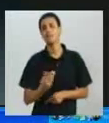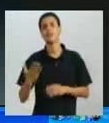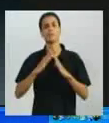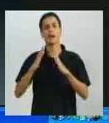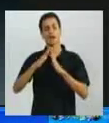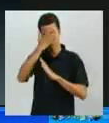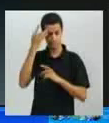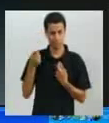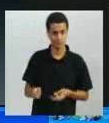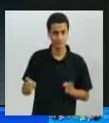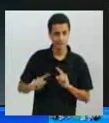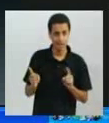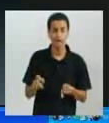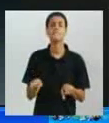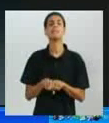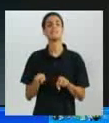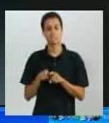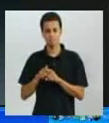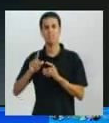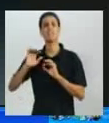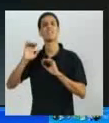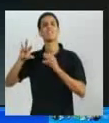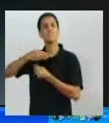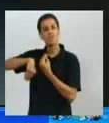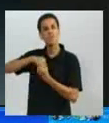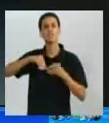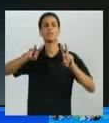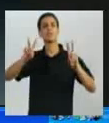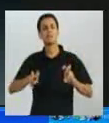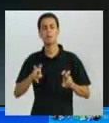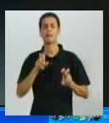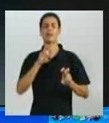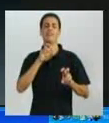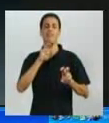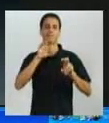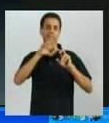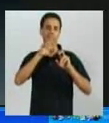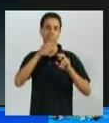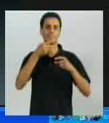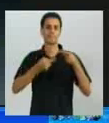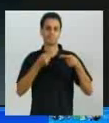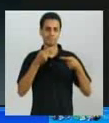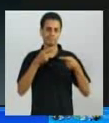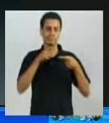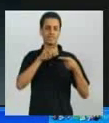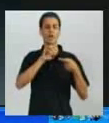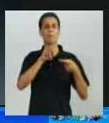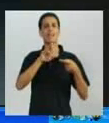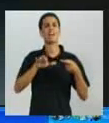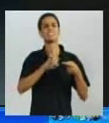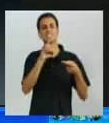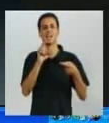quem não precisava, operação Tapete Negro, que envolve, em tese, cerca de 100 milhões de reais, Florianópolis, ave de rapina, Brusque